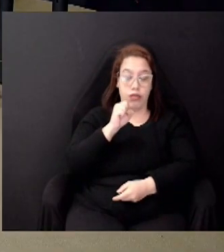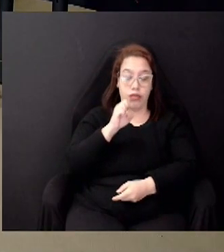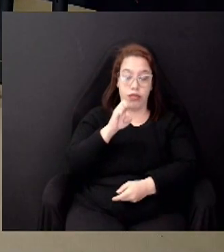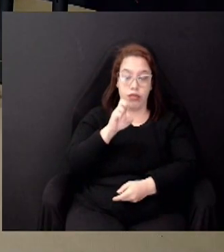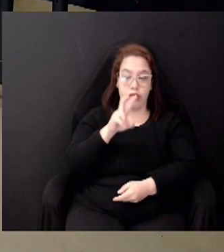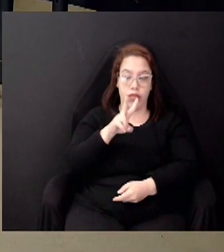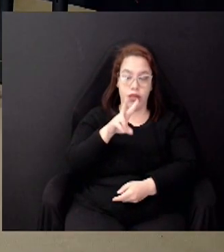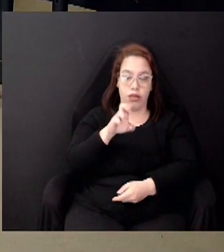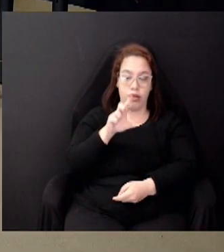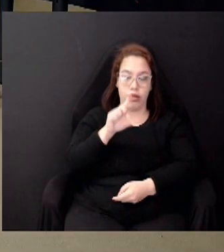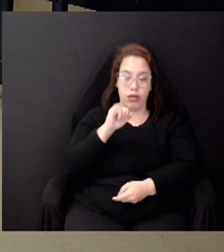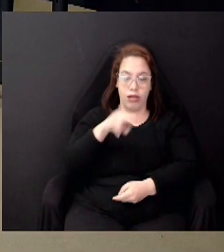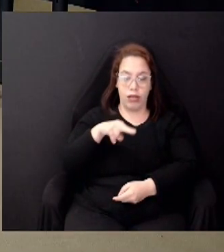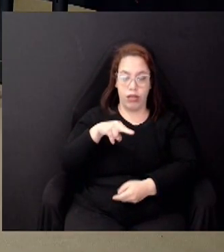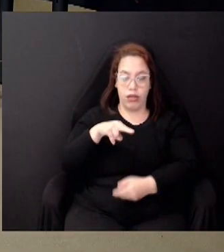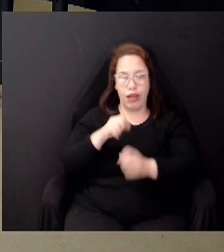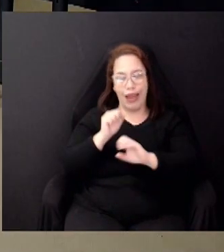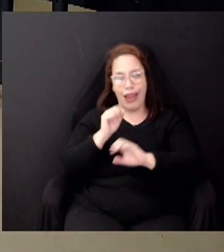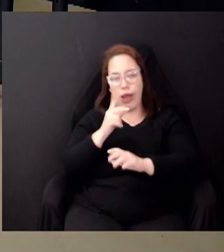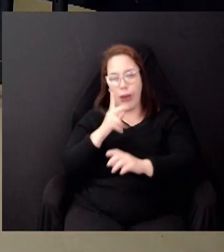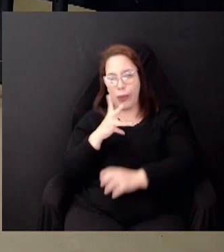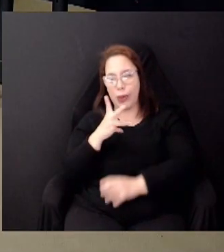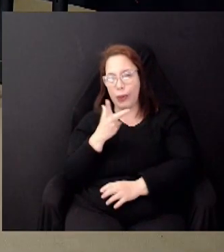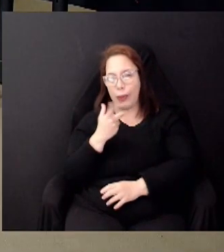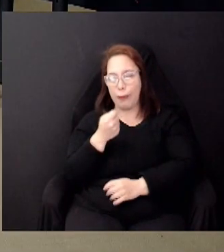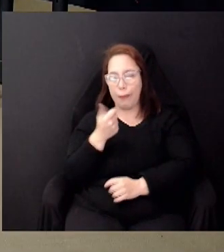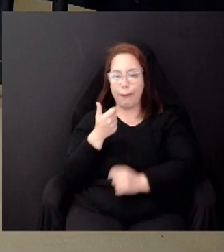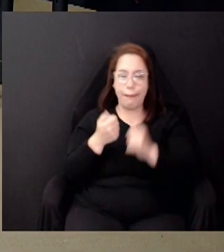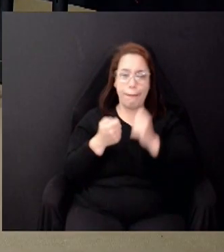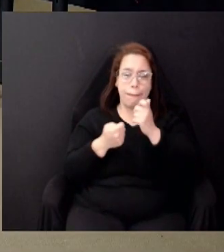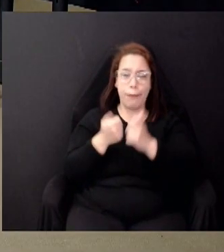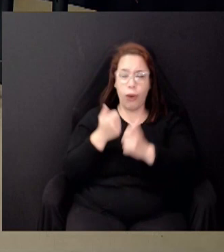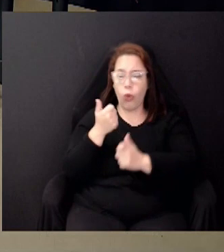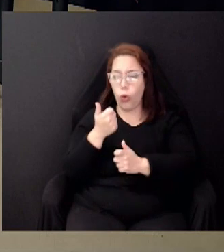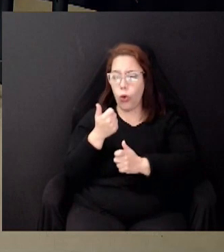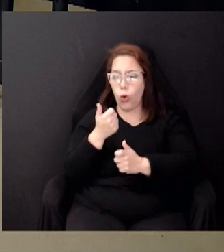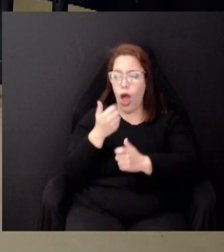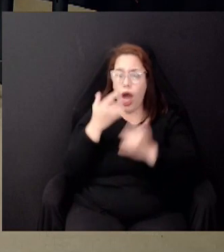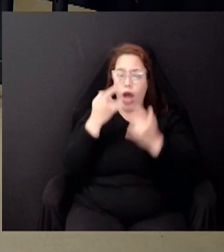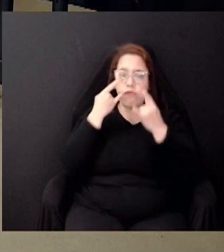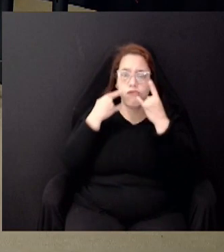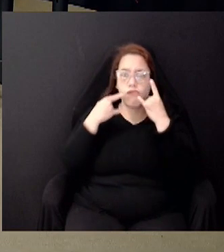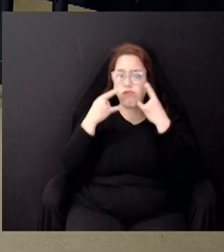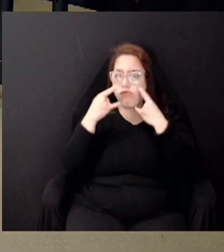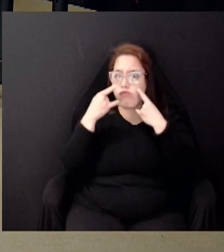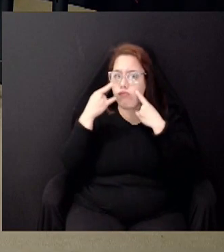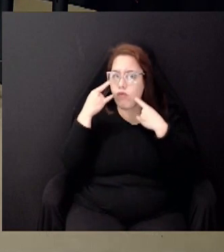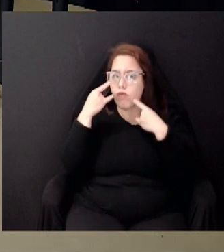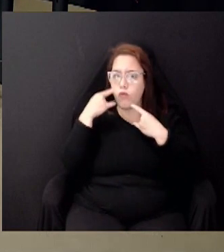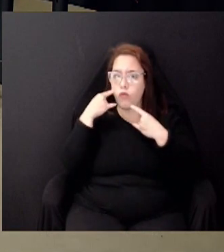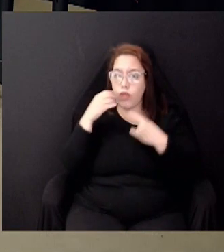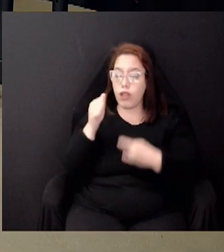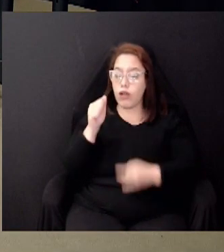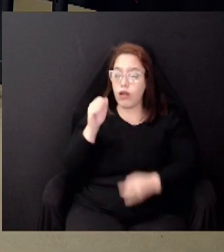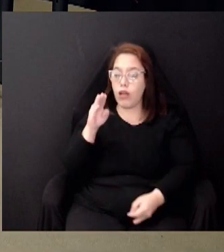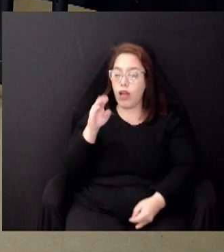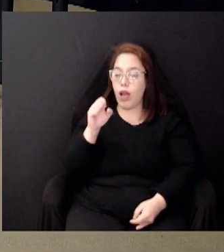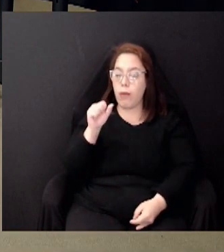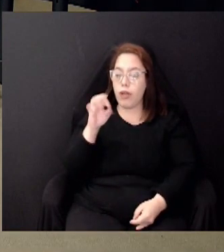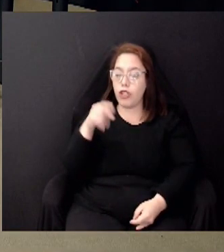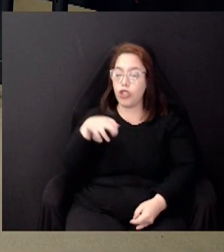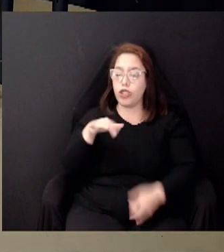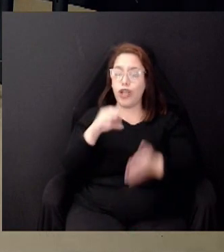aos pouquinhos, mas você vê, é tão interessante que a gente fala de abstinência referente